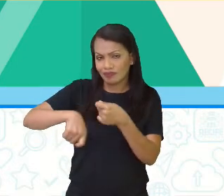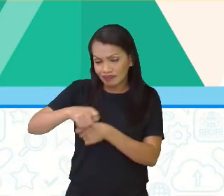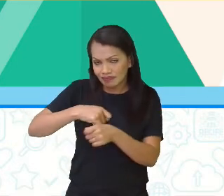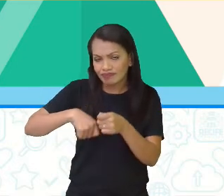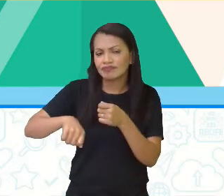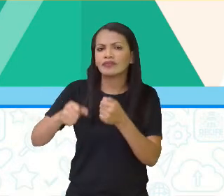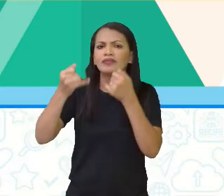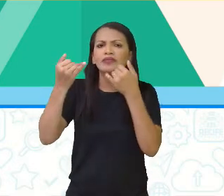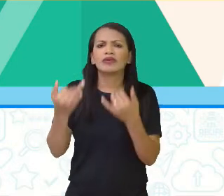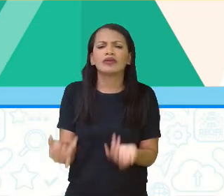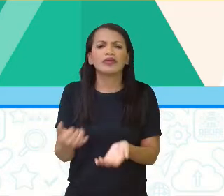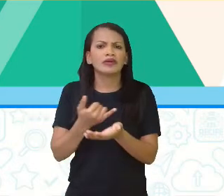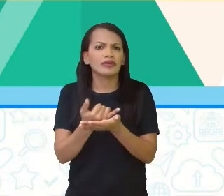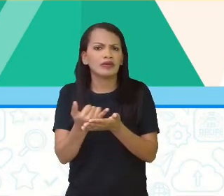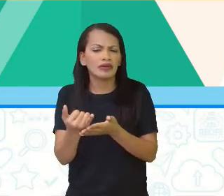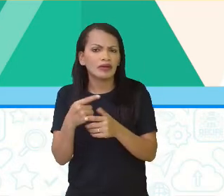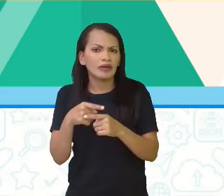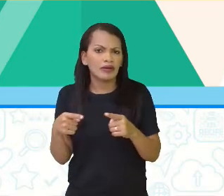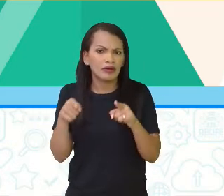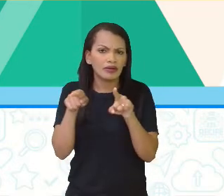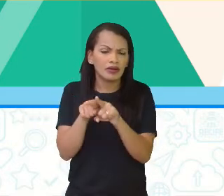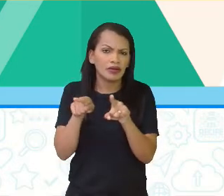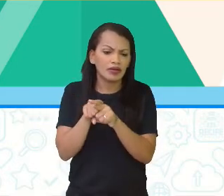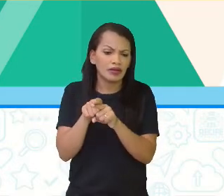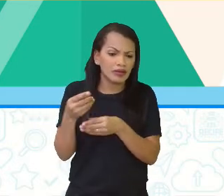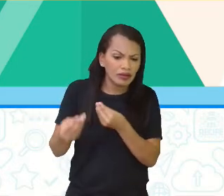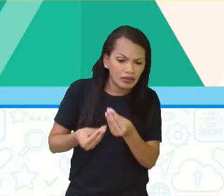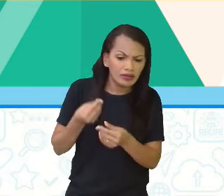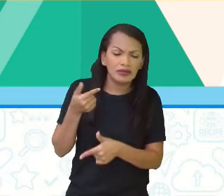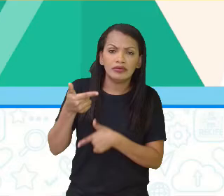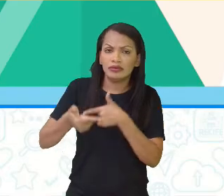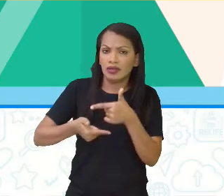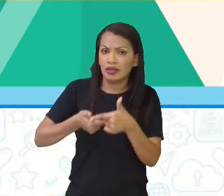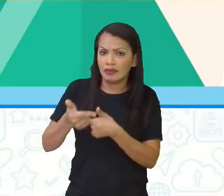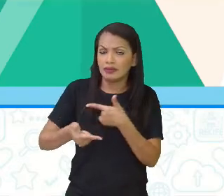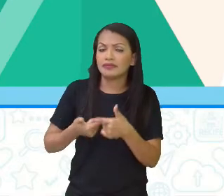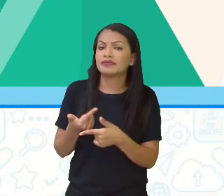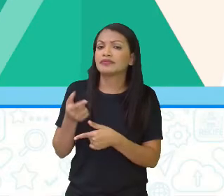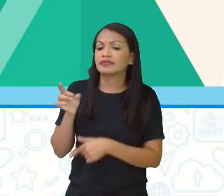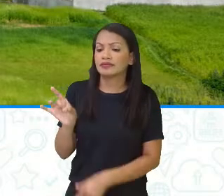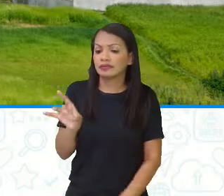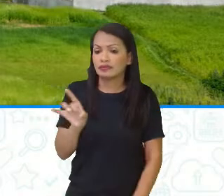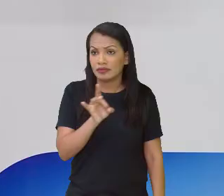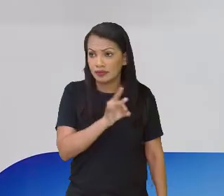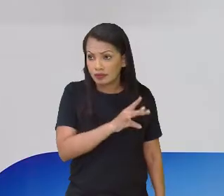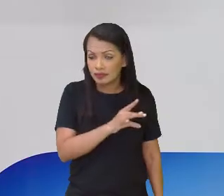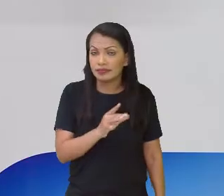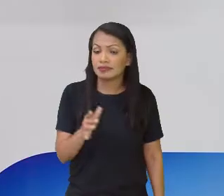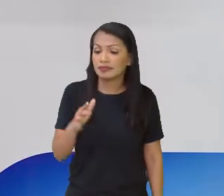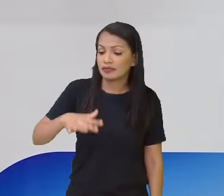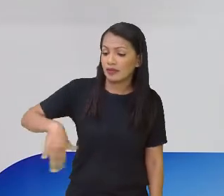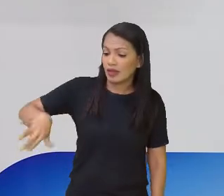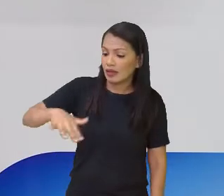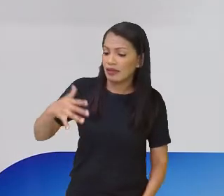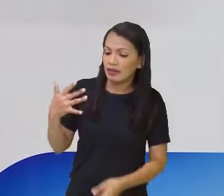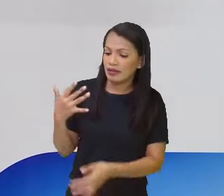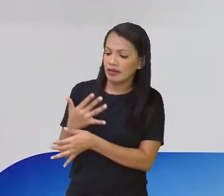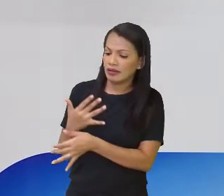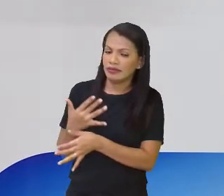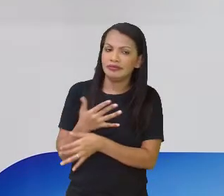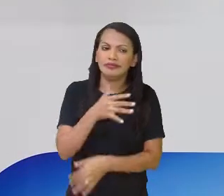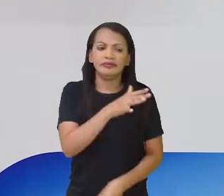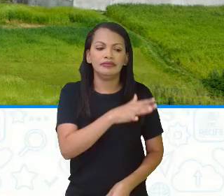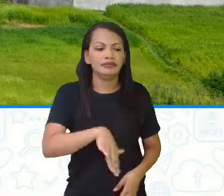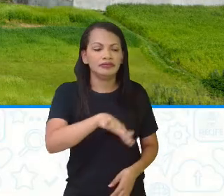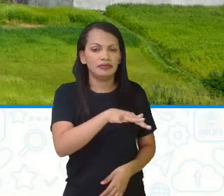no início, mas também com a força de trabalho que vive aí em cada um desses espaços, então trabalho e